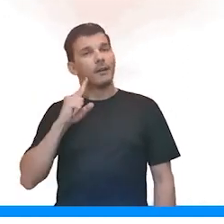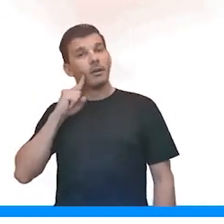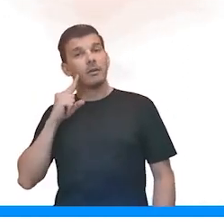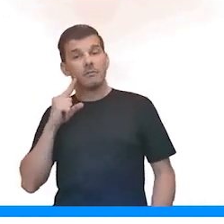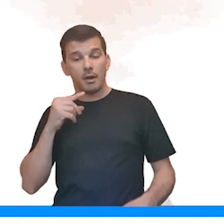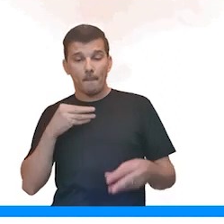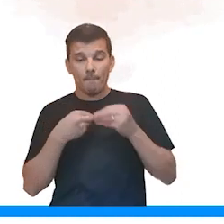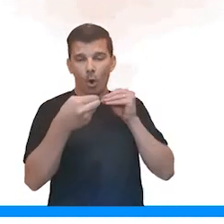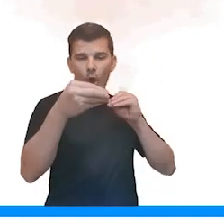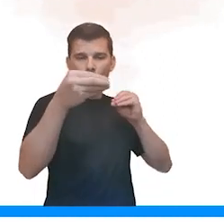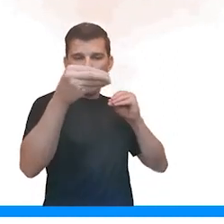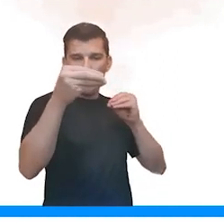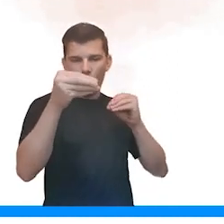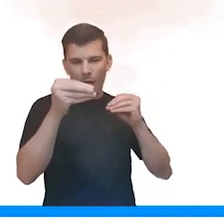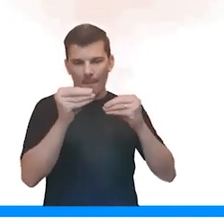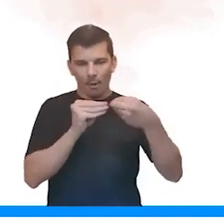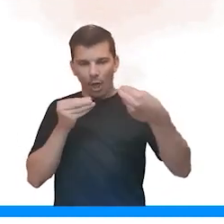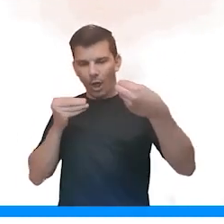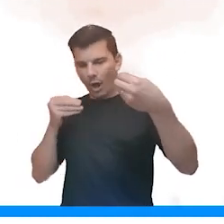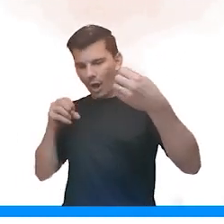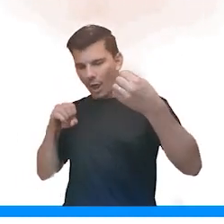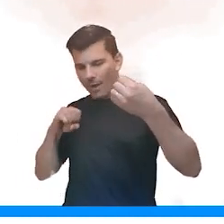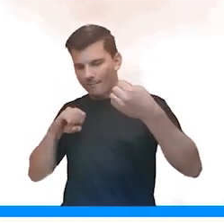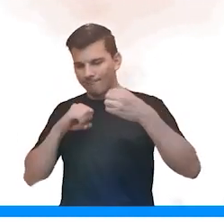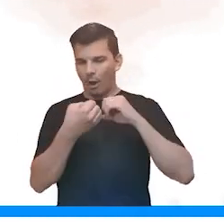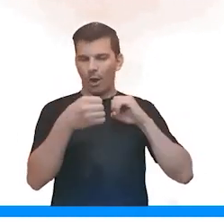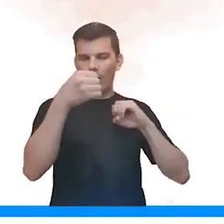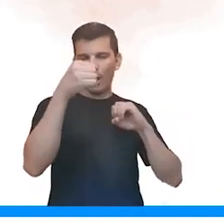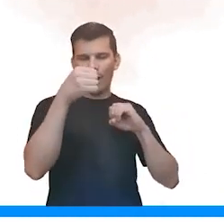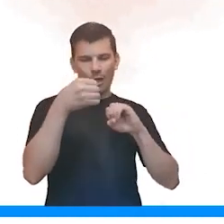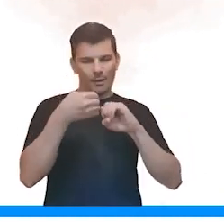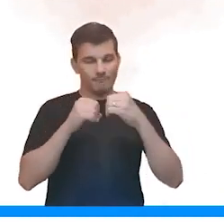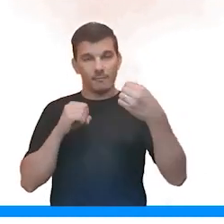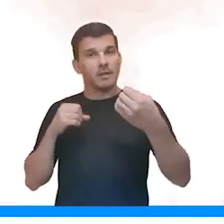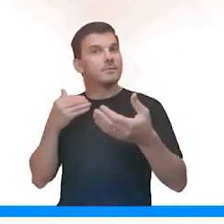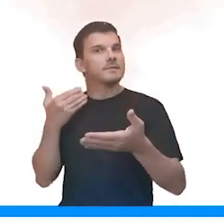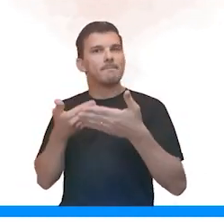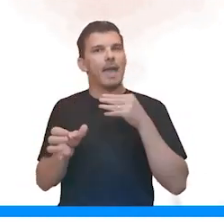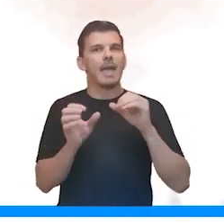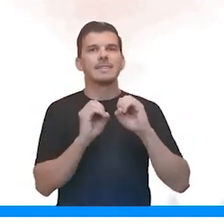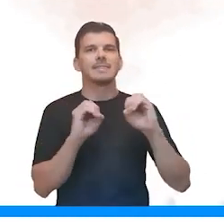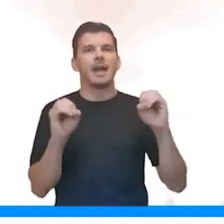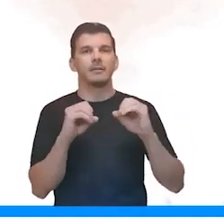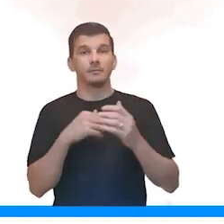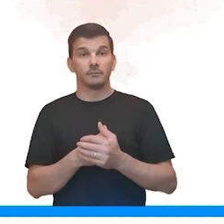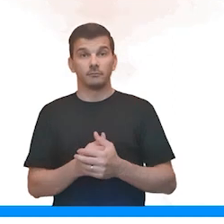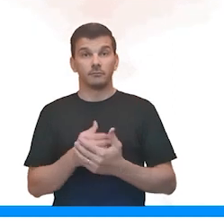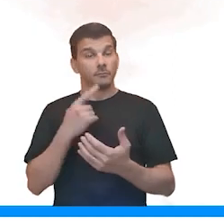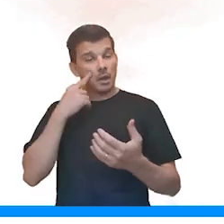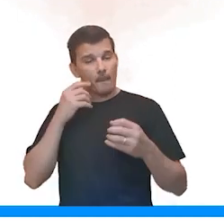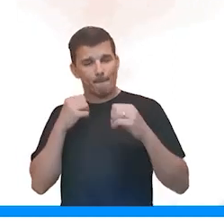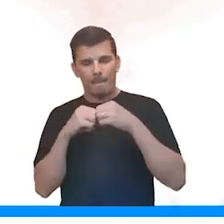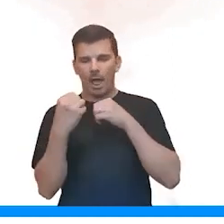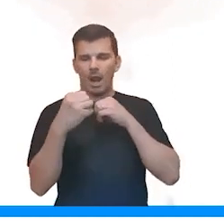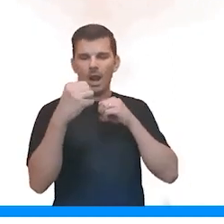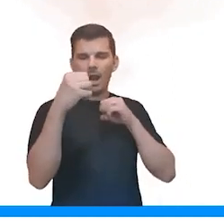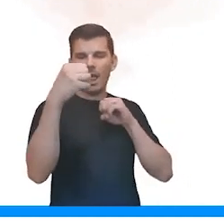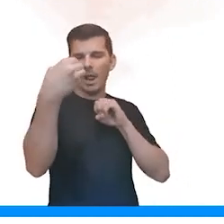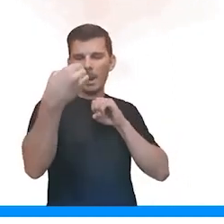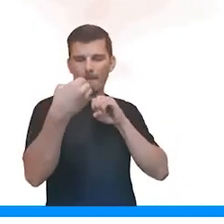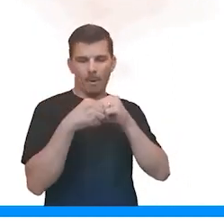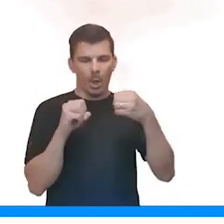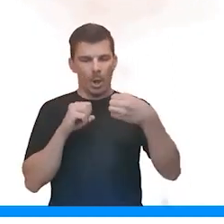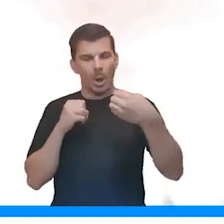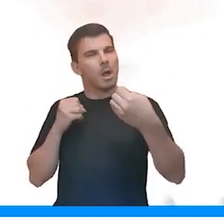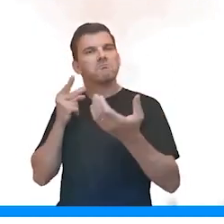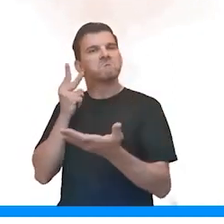perfeitamente elástica? É aquela colisão em que a energia das moléculas não é perdida na colisão, tá?